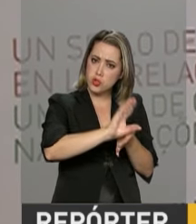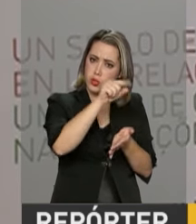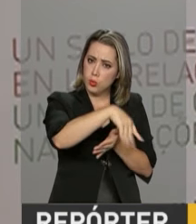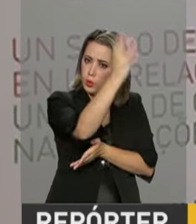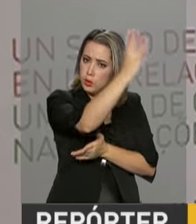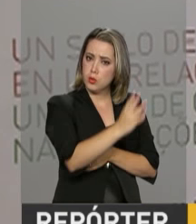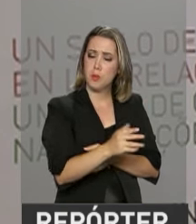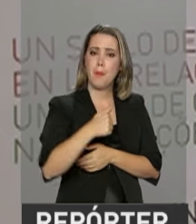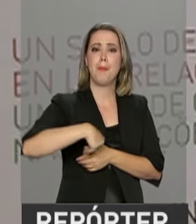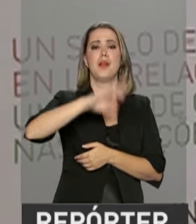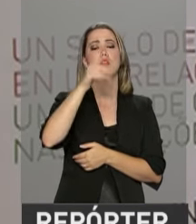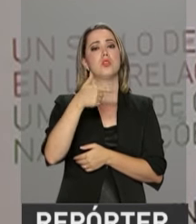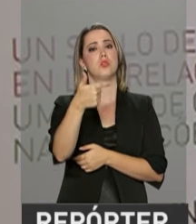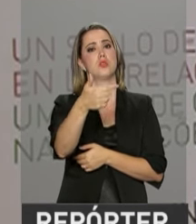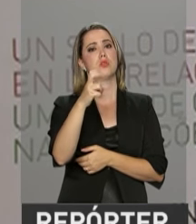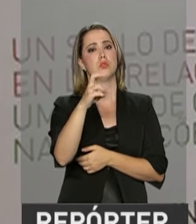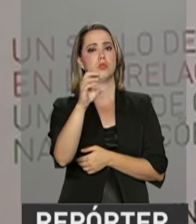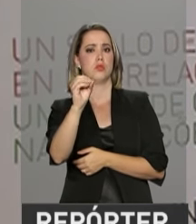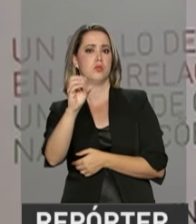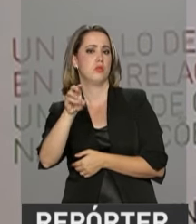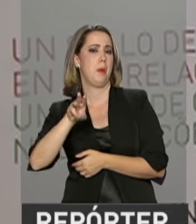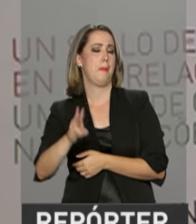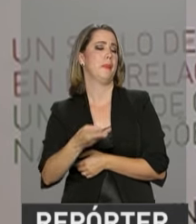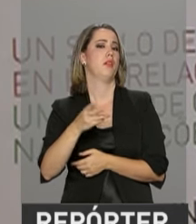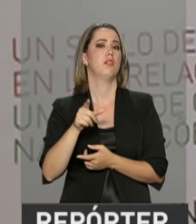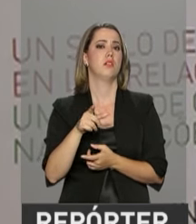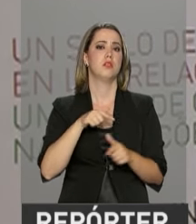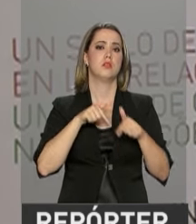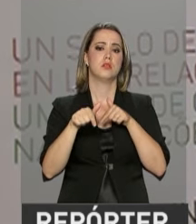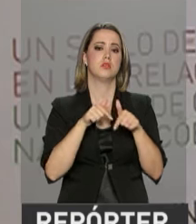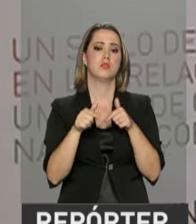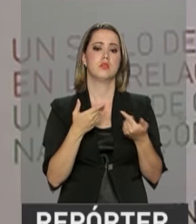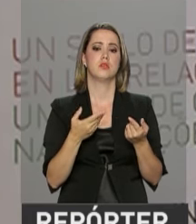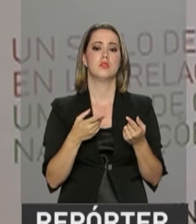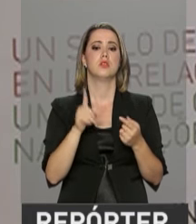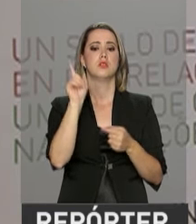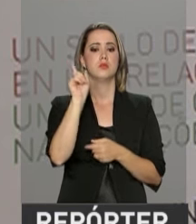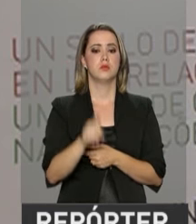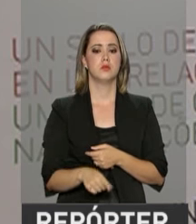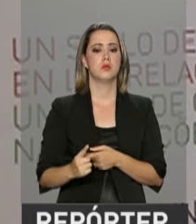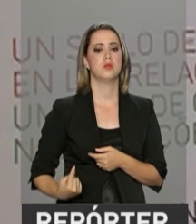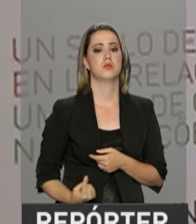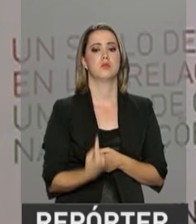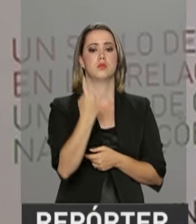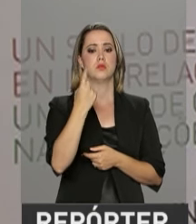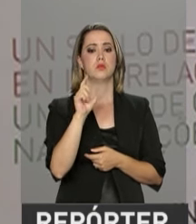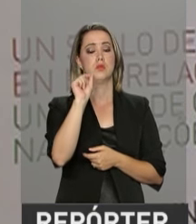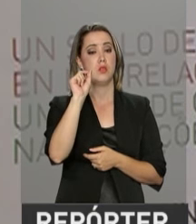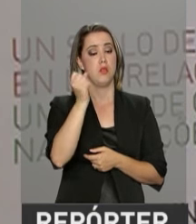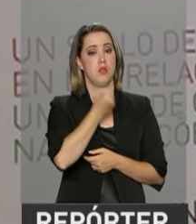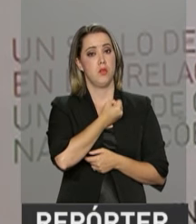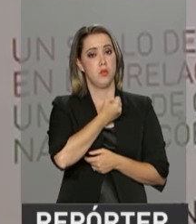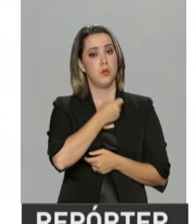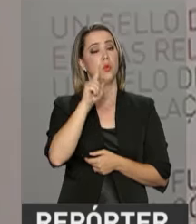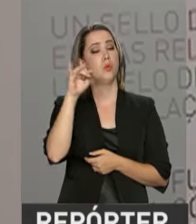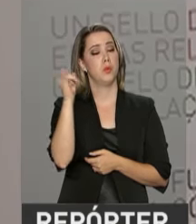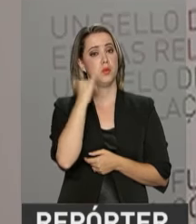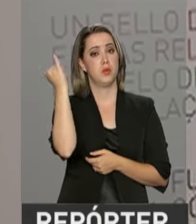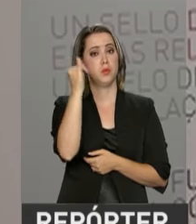mil empregos diretos, mais de 200 mil indireitos, são uns dados muito, muito